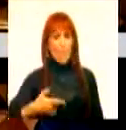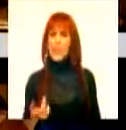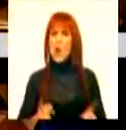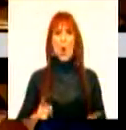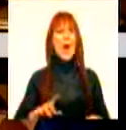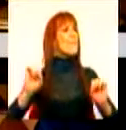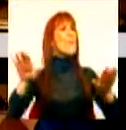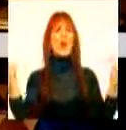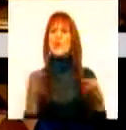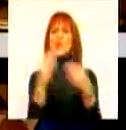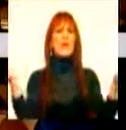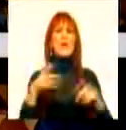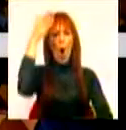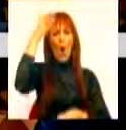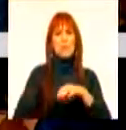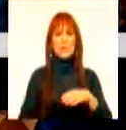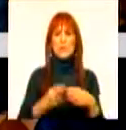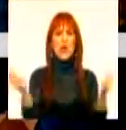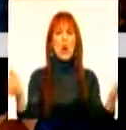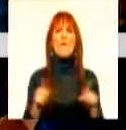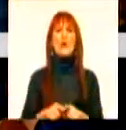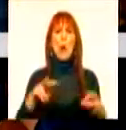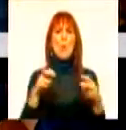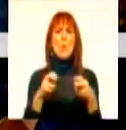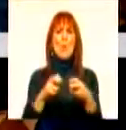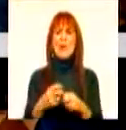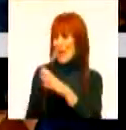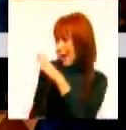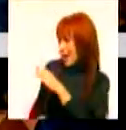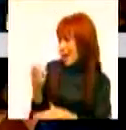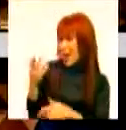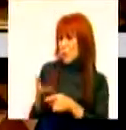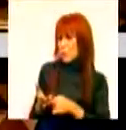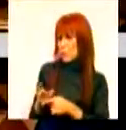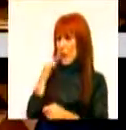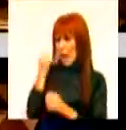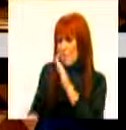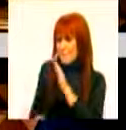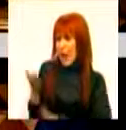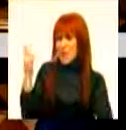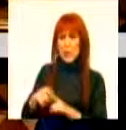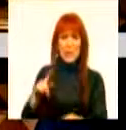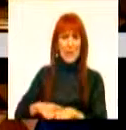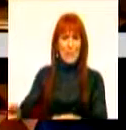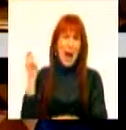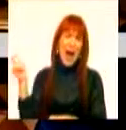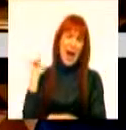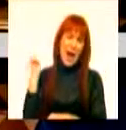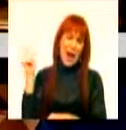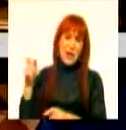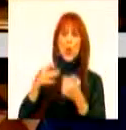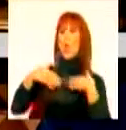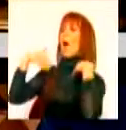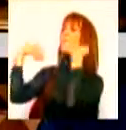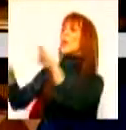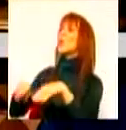é possível resolver de um momento para o outro um problema que foi criado e agravado durante décadas com o